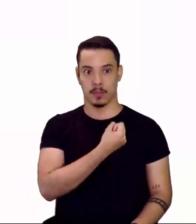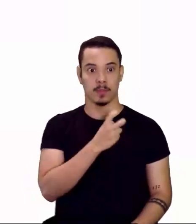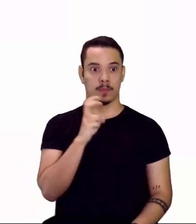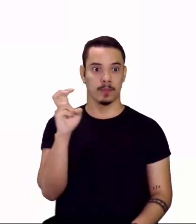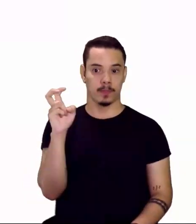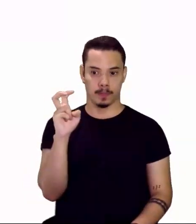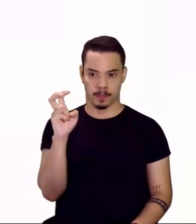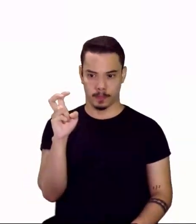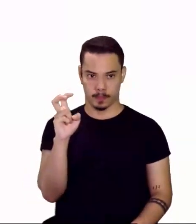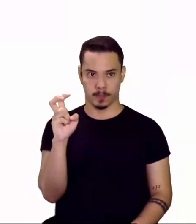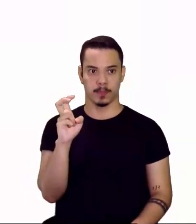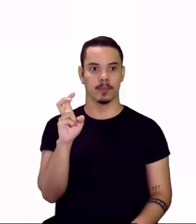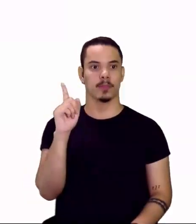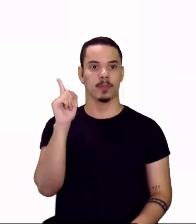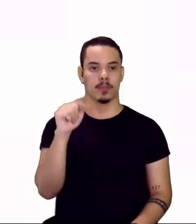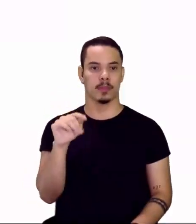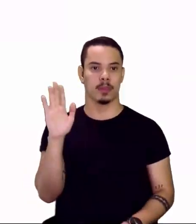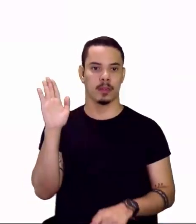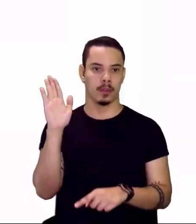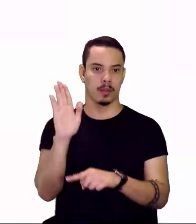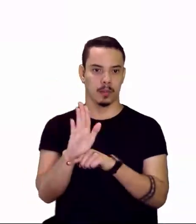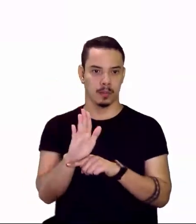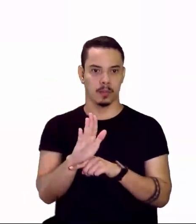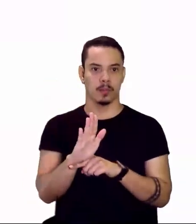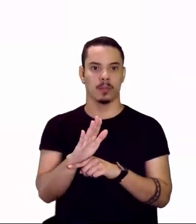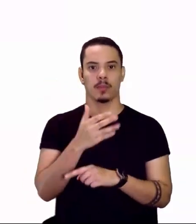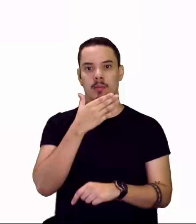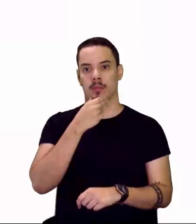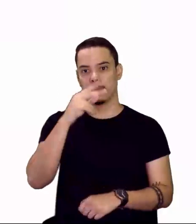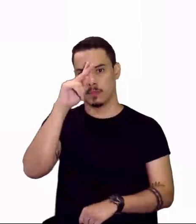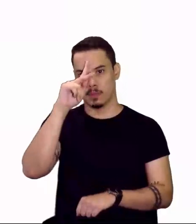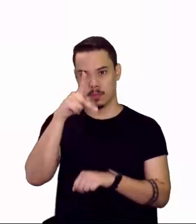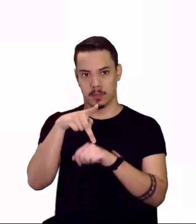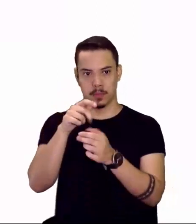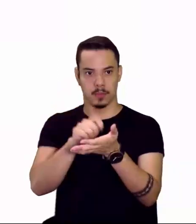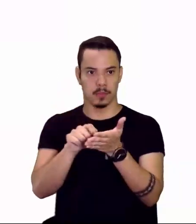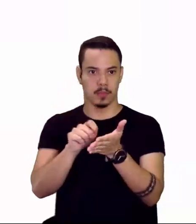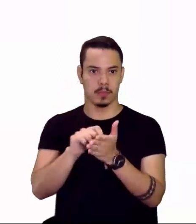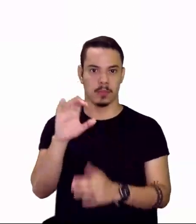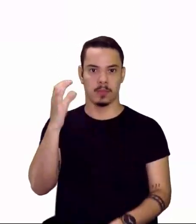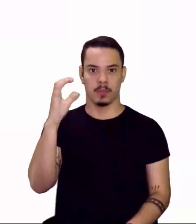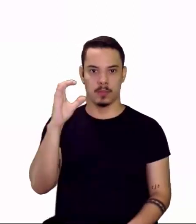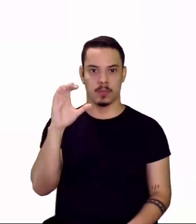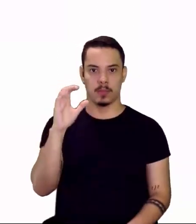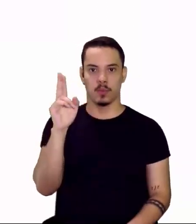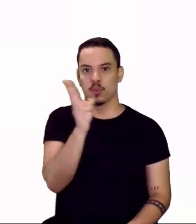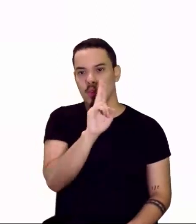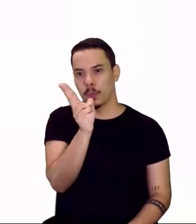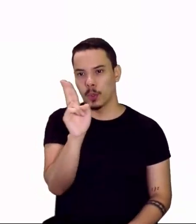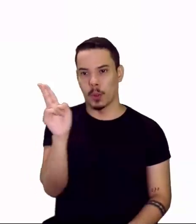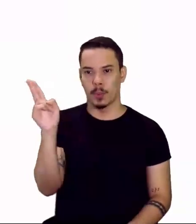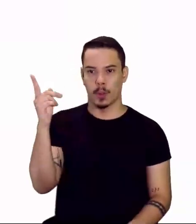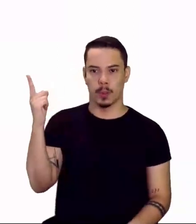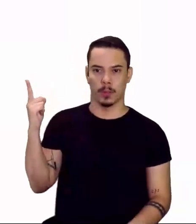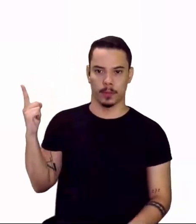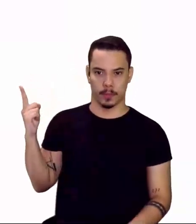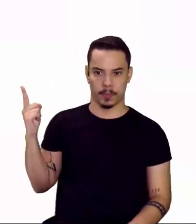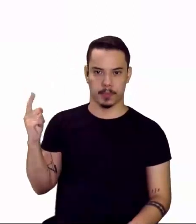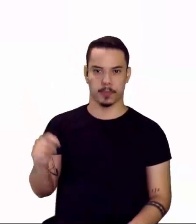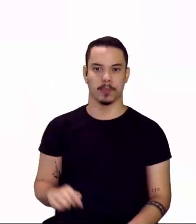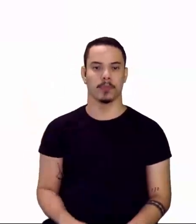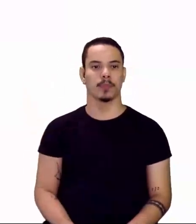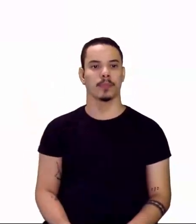5, é atribuído ao cientista, conforme vocês viram aí, ao David, o Gay-Lussac,